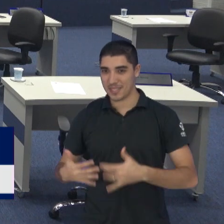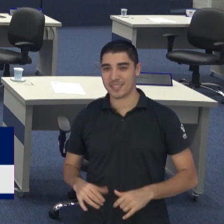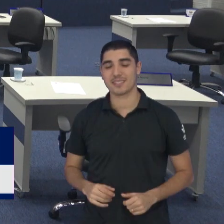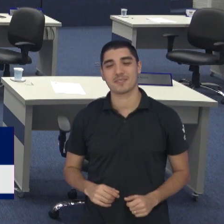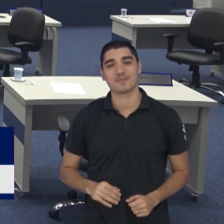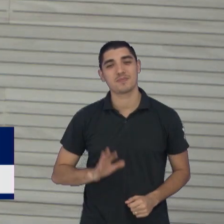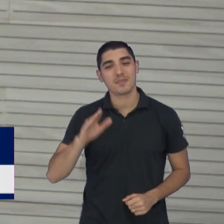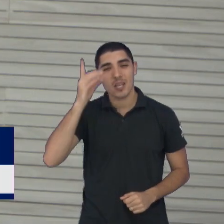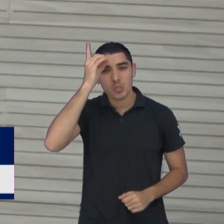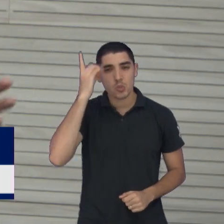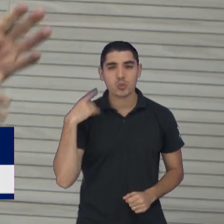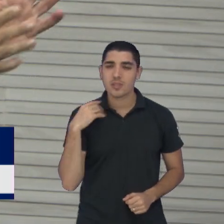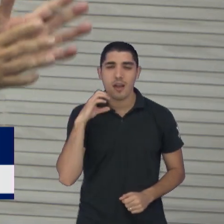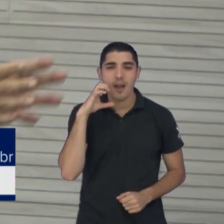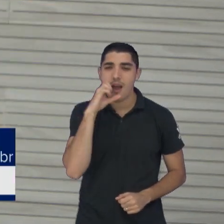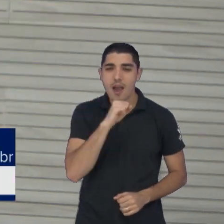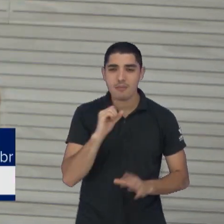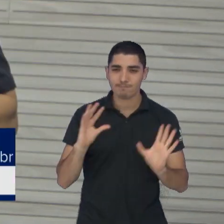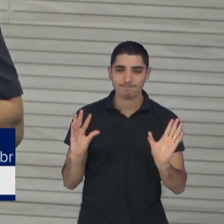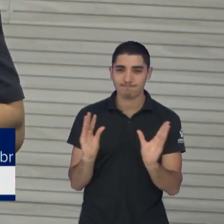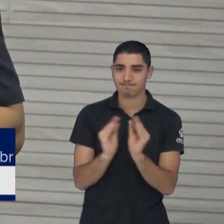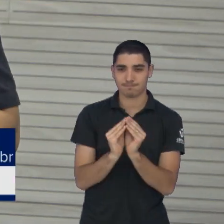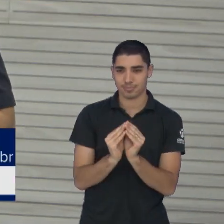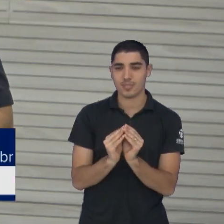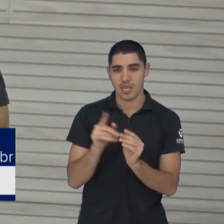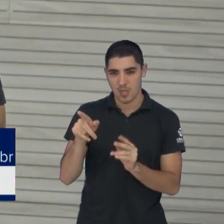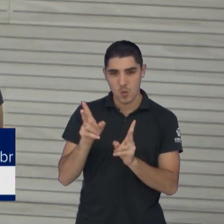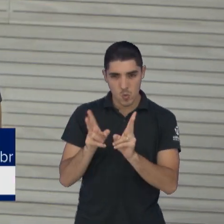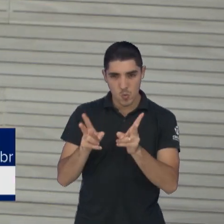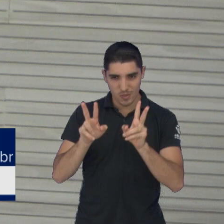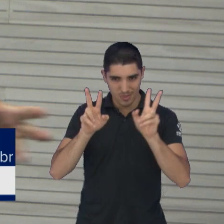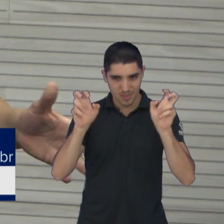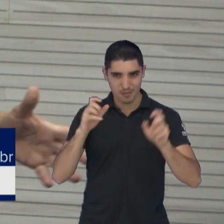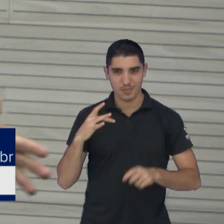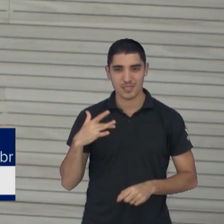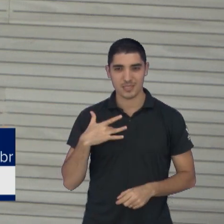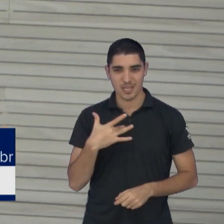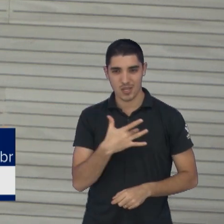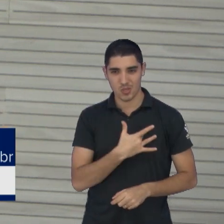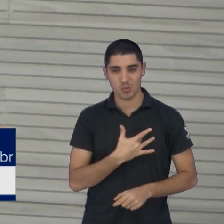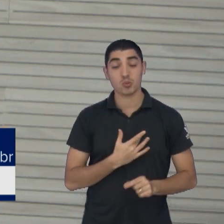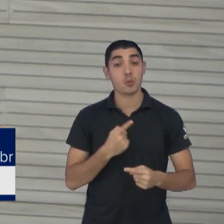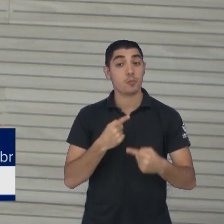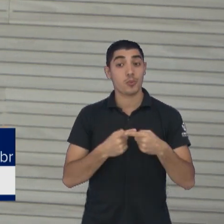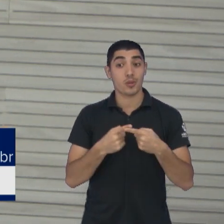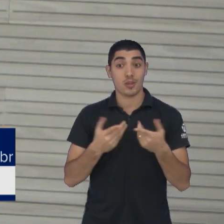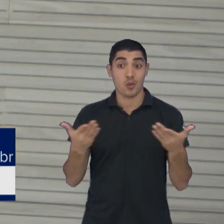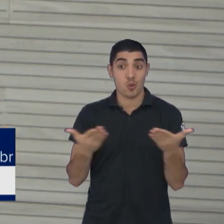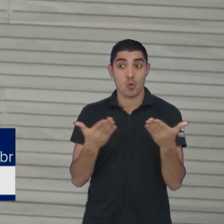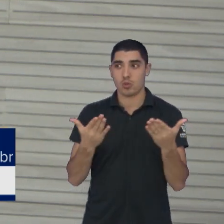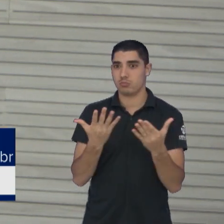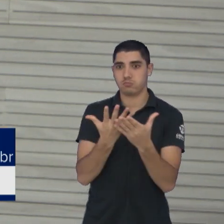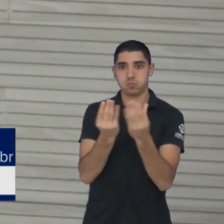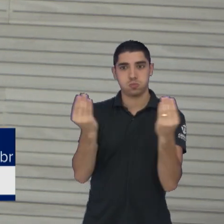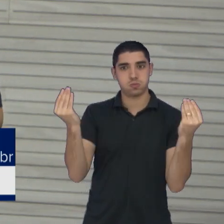Dulce, rapidamente aqui, continuando na questão da saúde, que hoje é o assunto mais